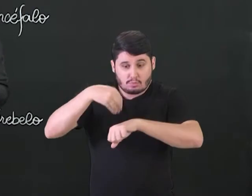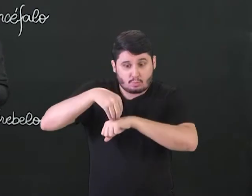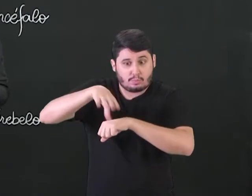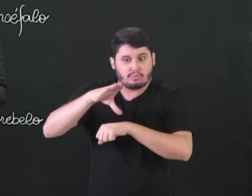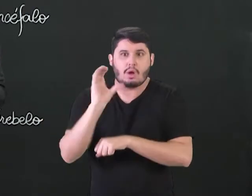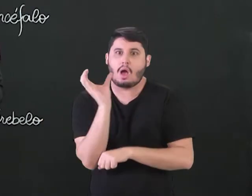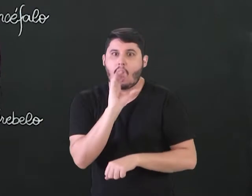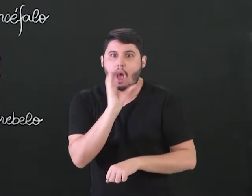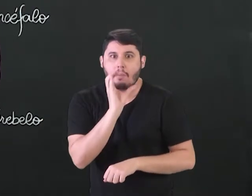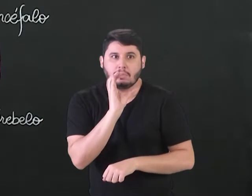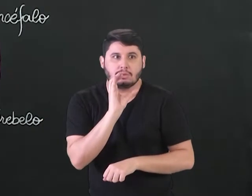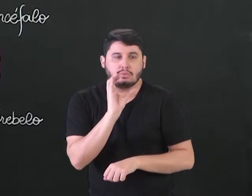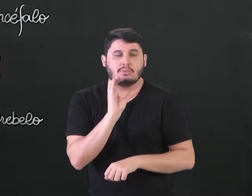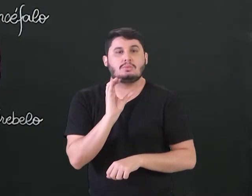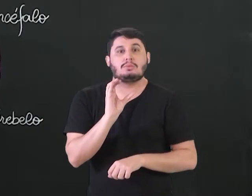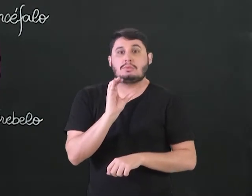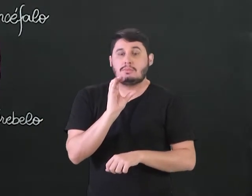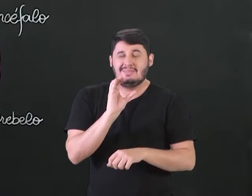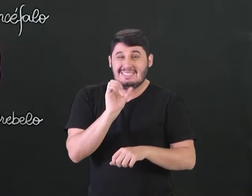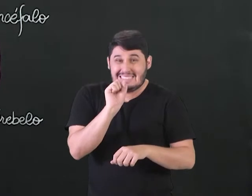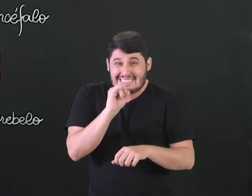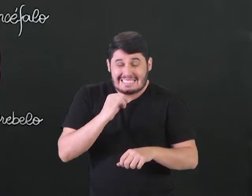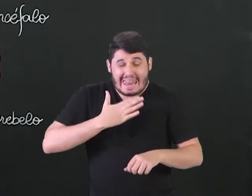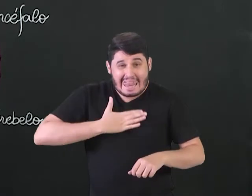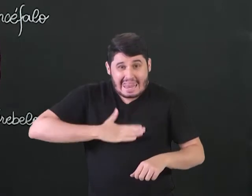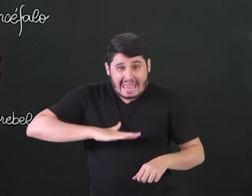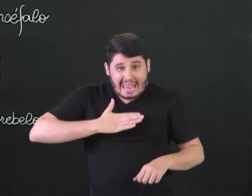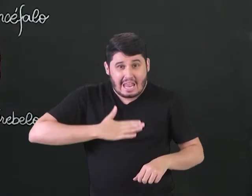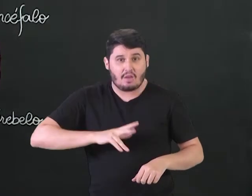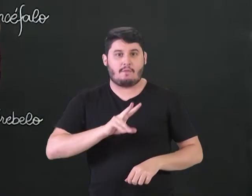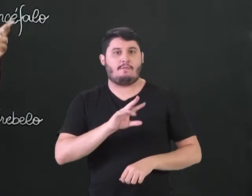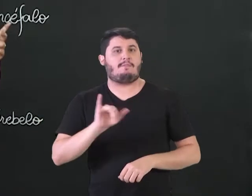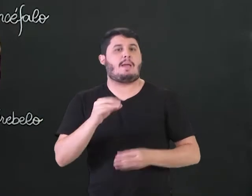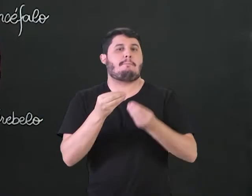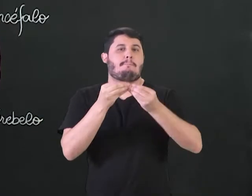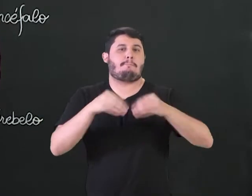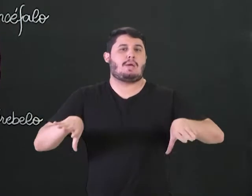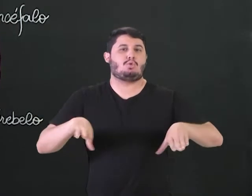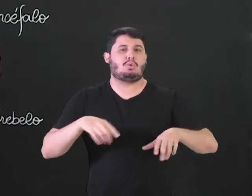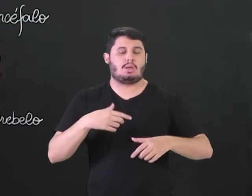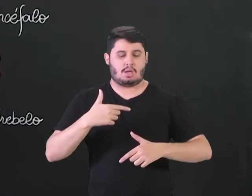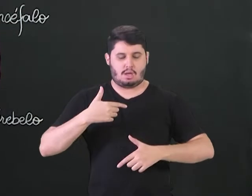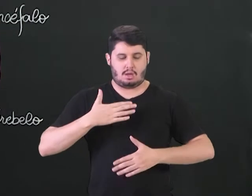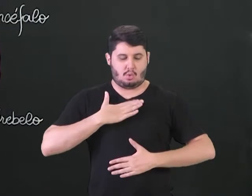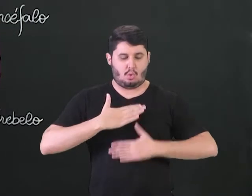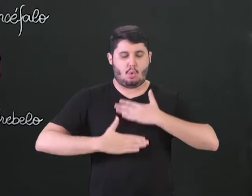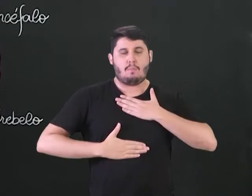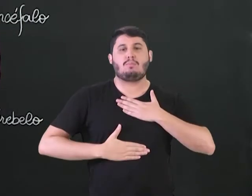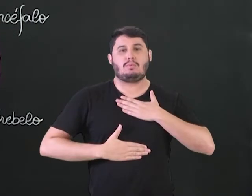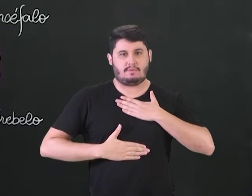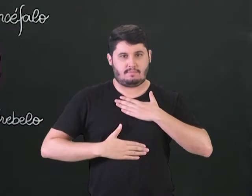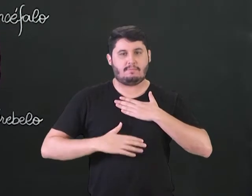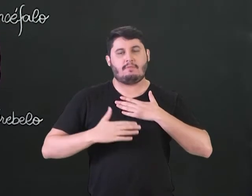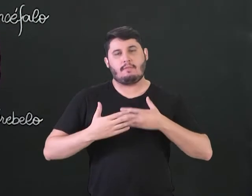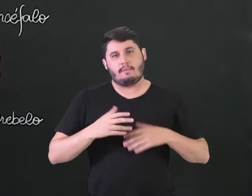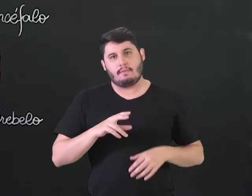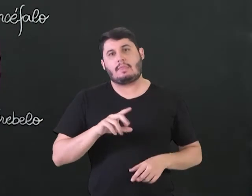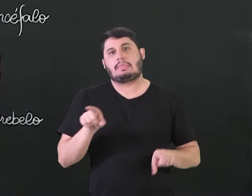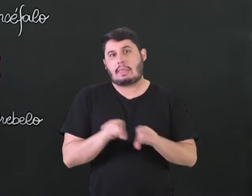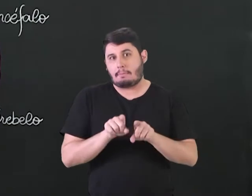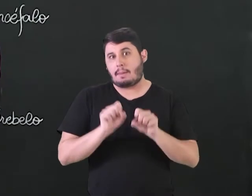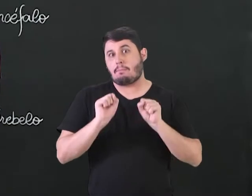A pessoa começa a ter uma lentidão nas suas ações, nas suas funções corporais, podendo levar até a morte.